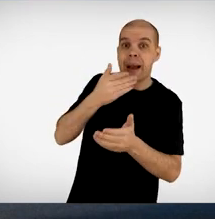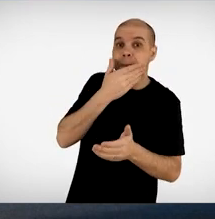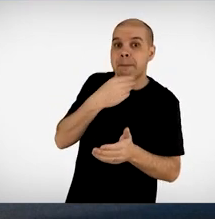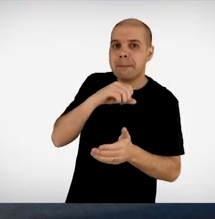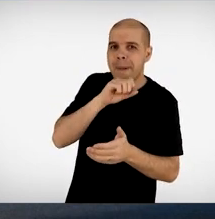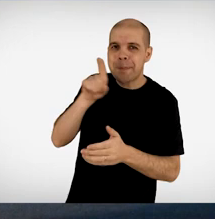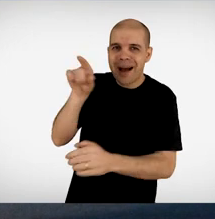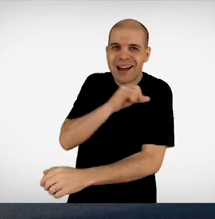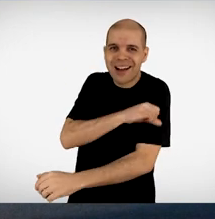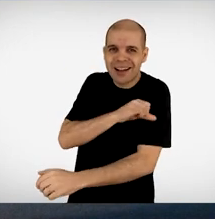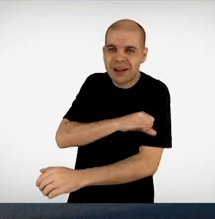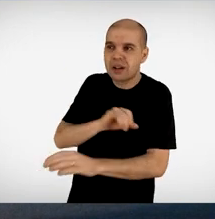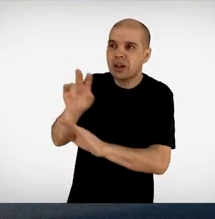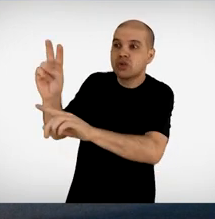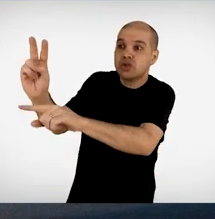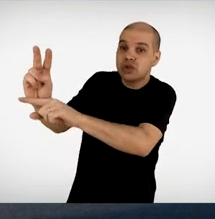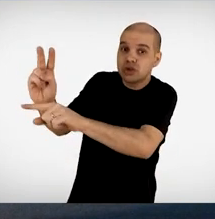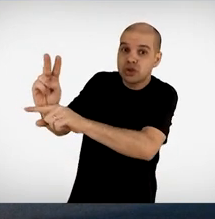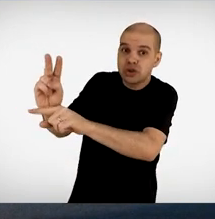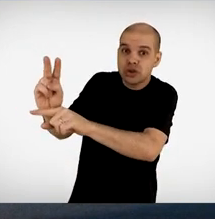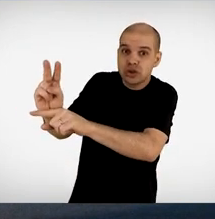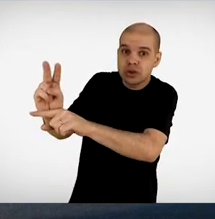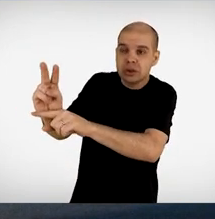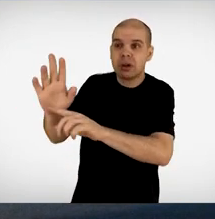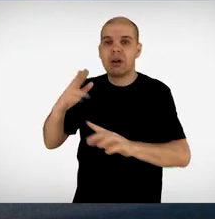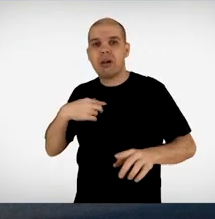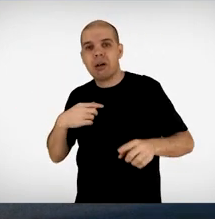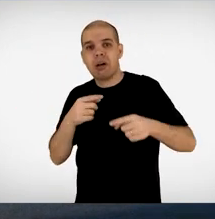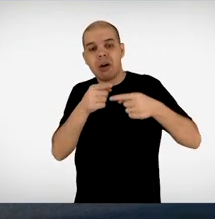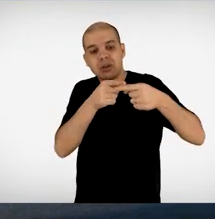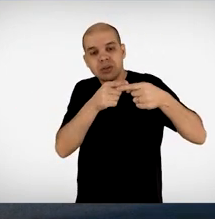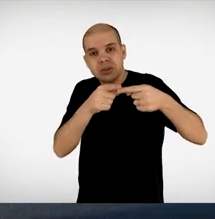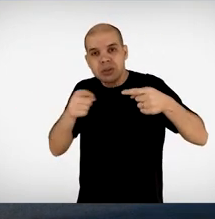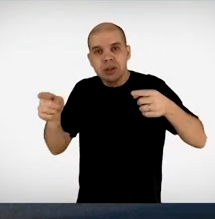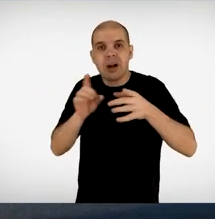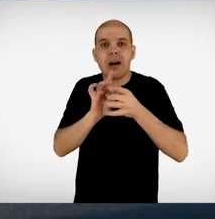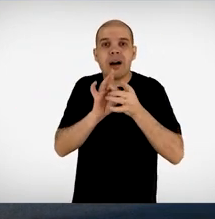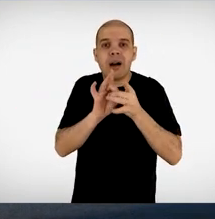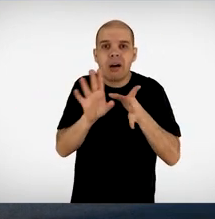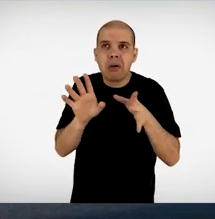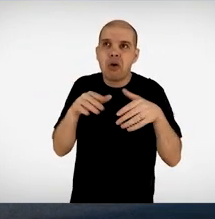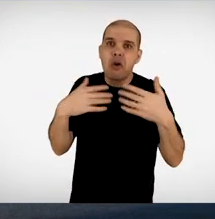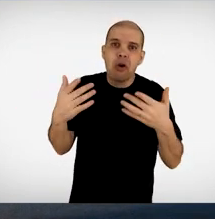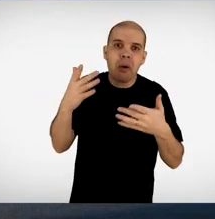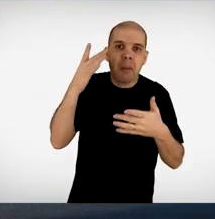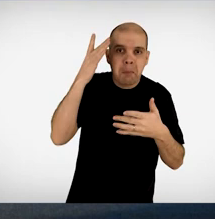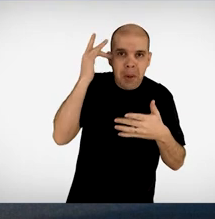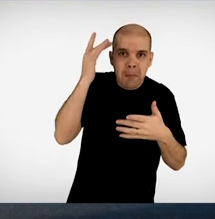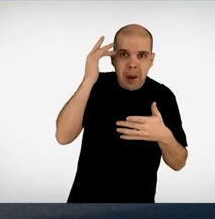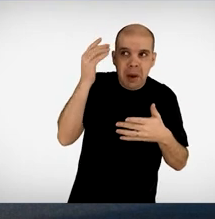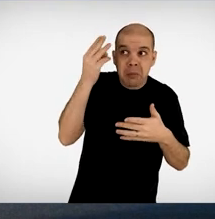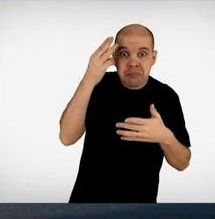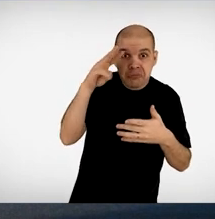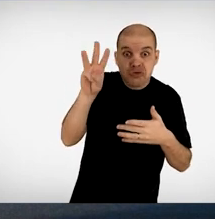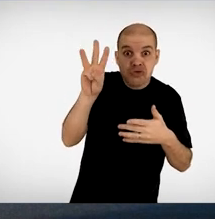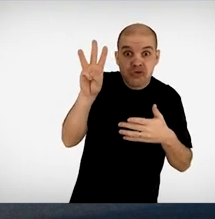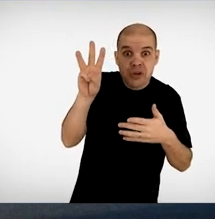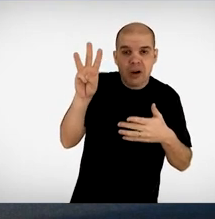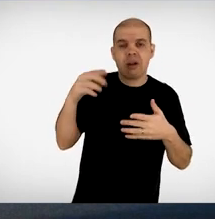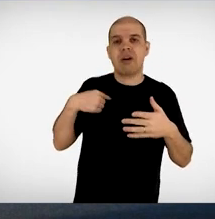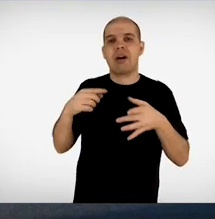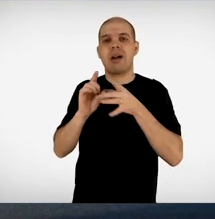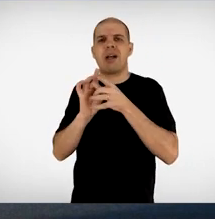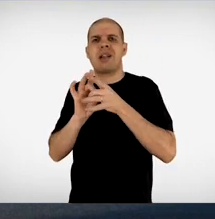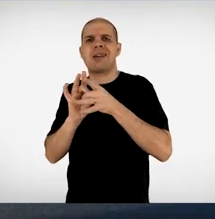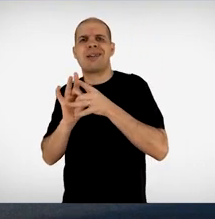passar 3 dias sem fazer nada e eu vou me sentir de novo com, sei lá, totalmente livre, vou ver o amigo